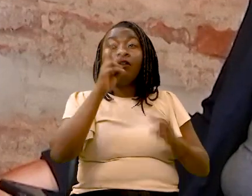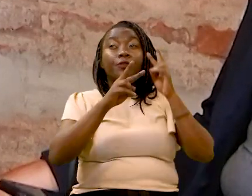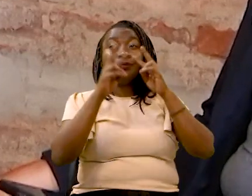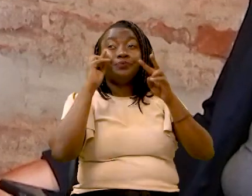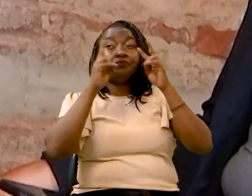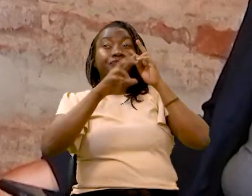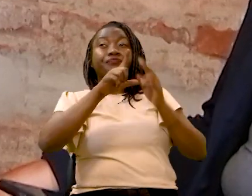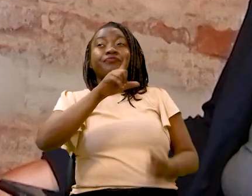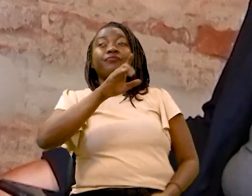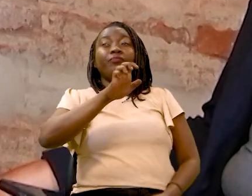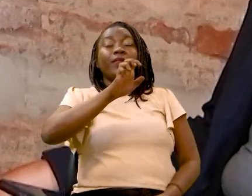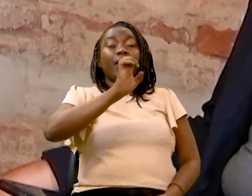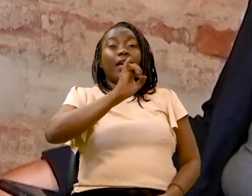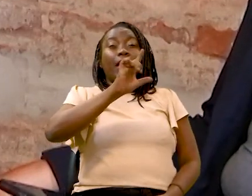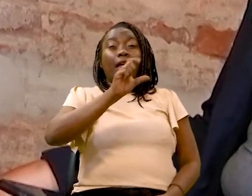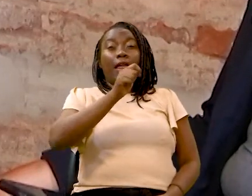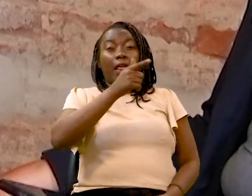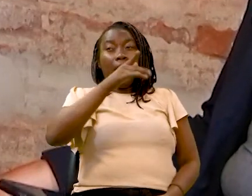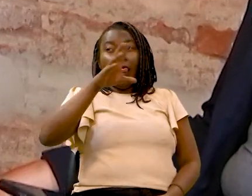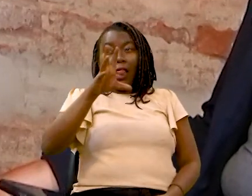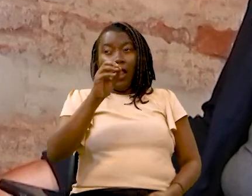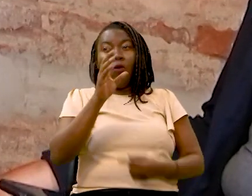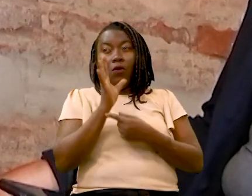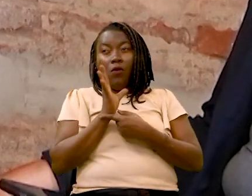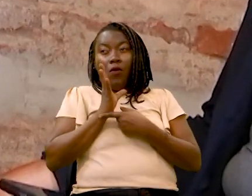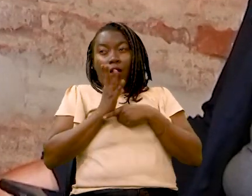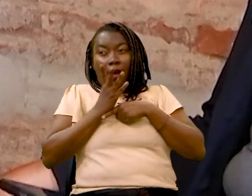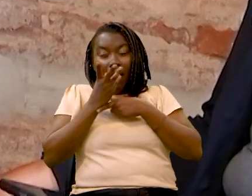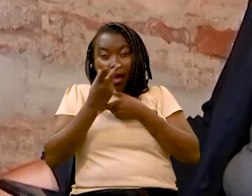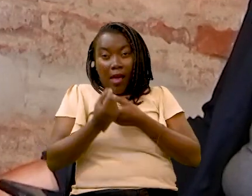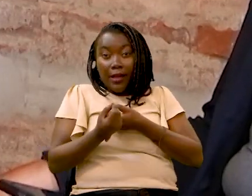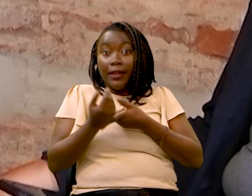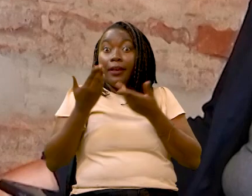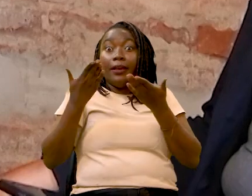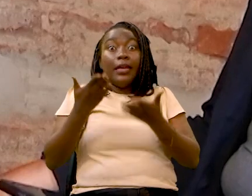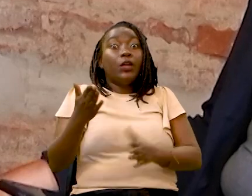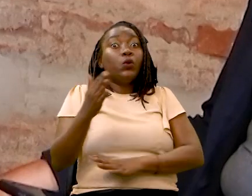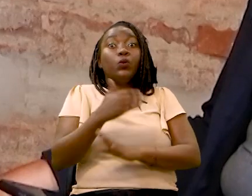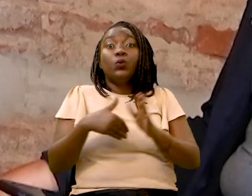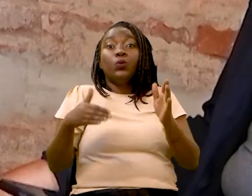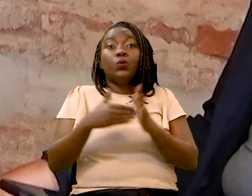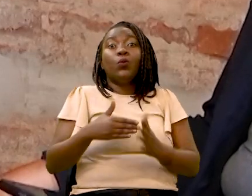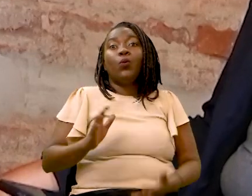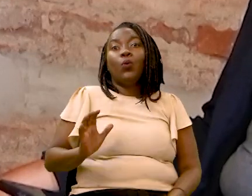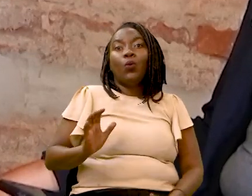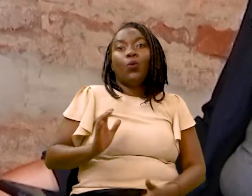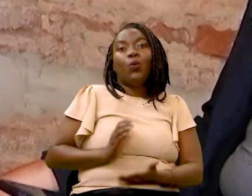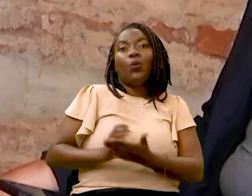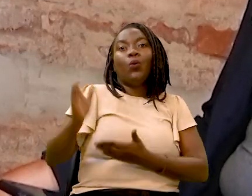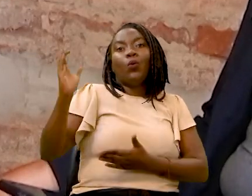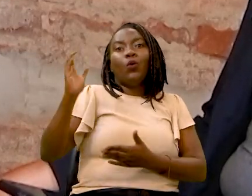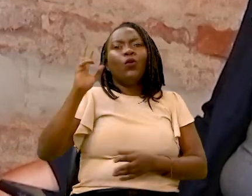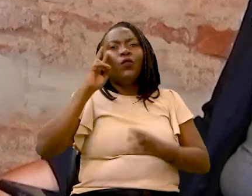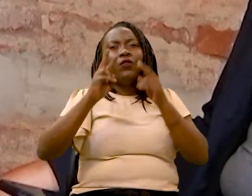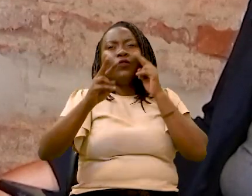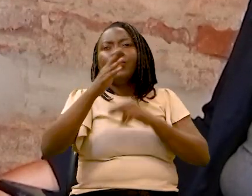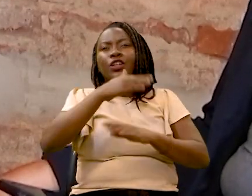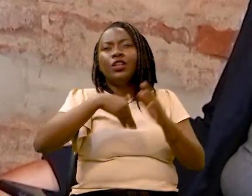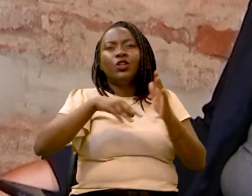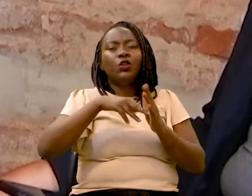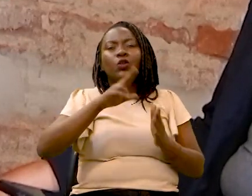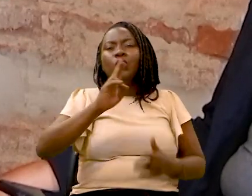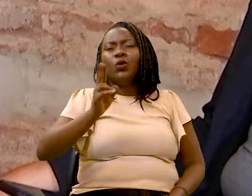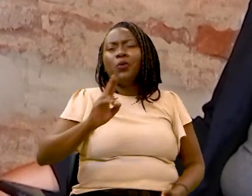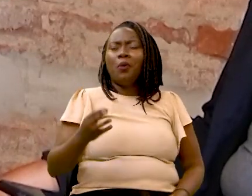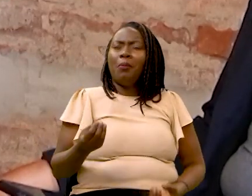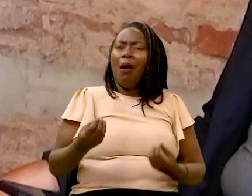assistir um leilão de arte, e foi nesse leilão que tudo começou. Eu vi todos aqueles nomes no